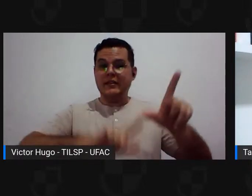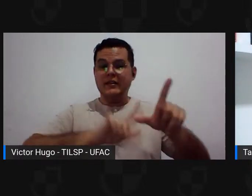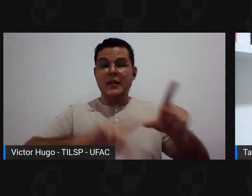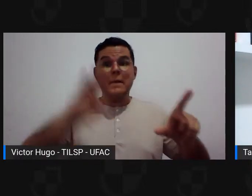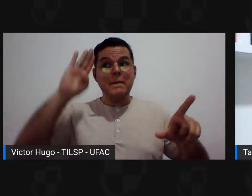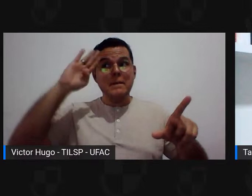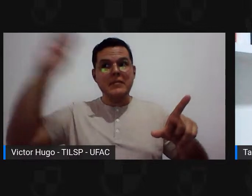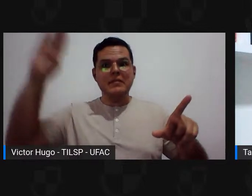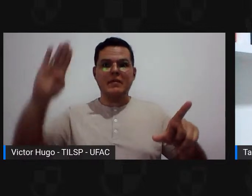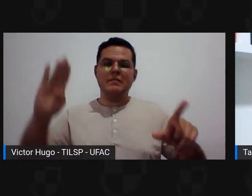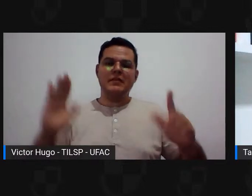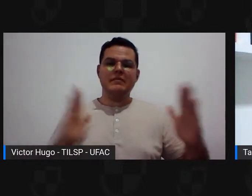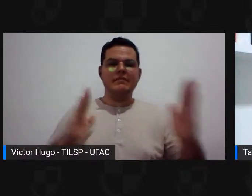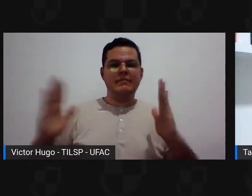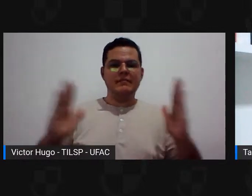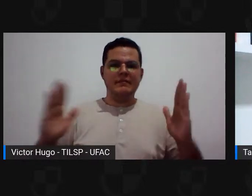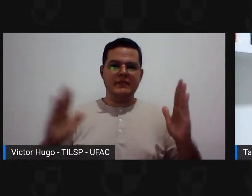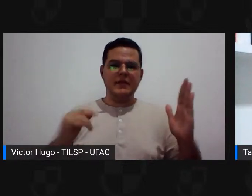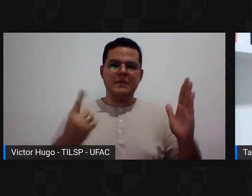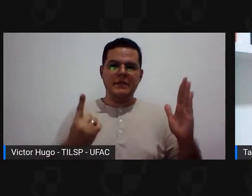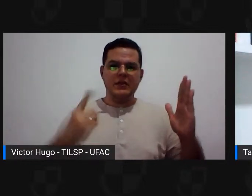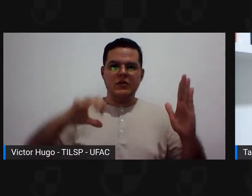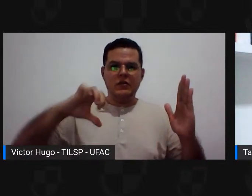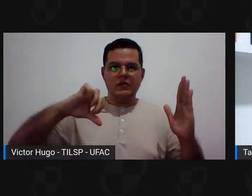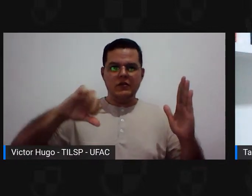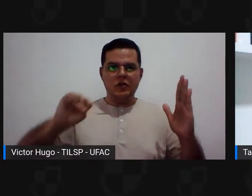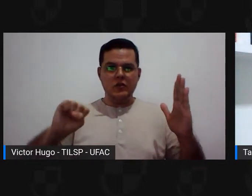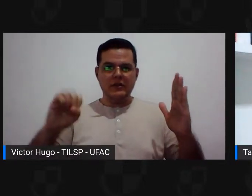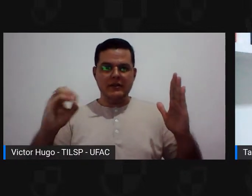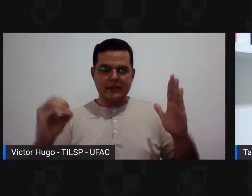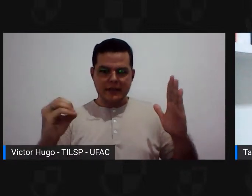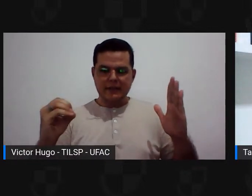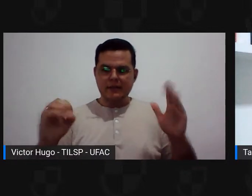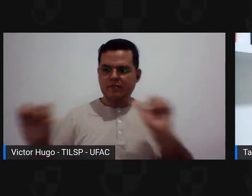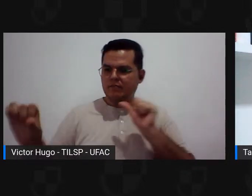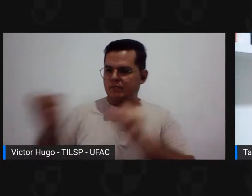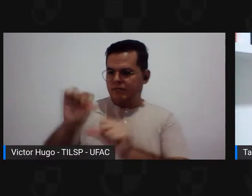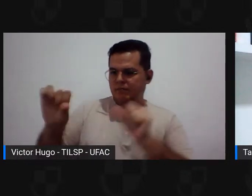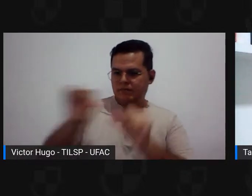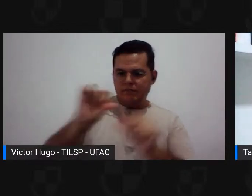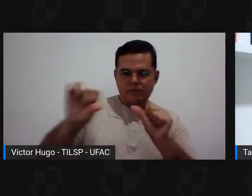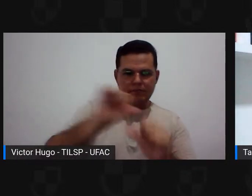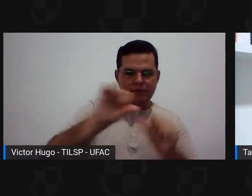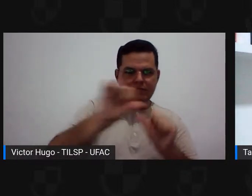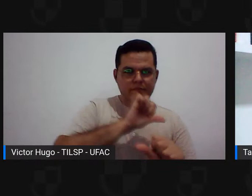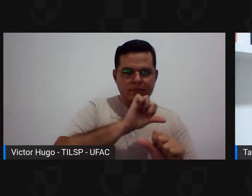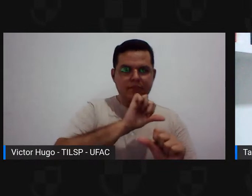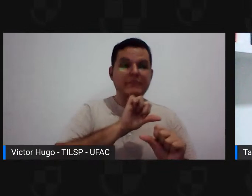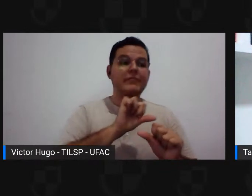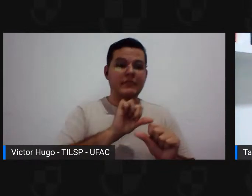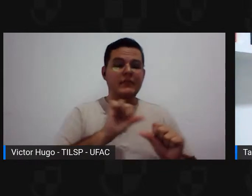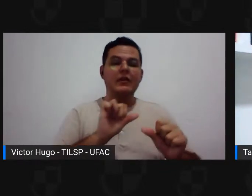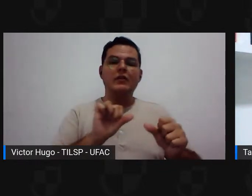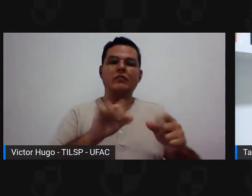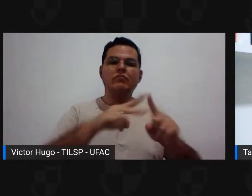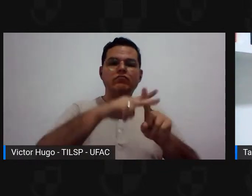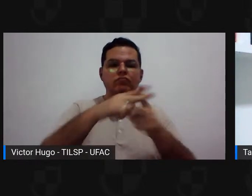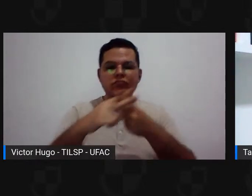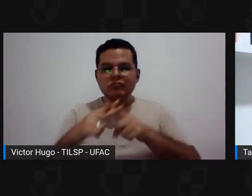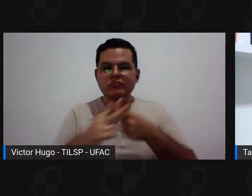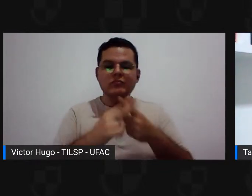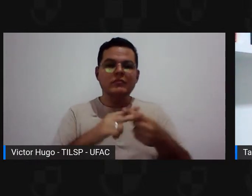e que vai configurar, vai começar a dar mais ou menos os contornos do que o curso de letras tem hoje.